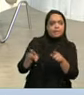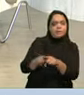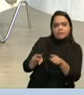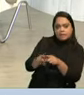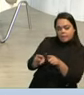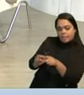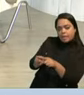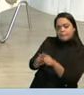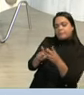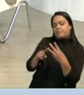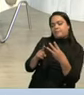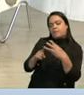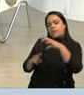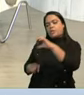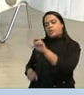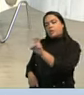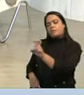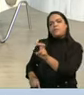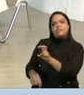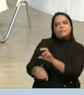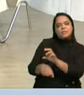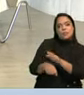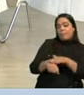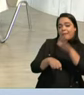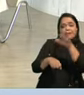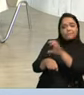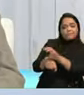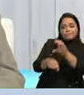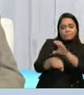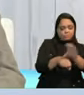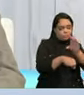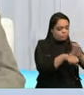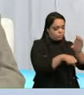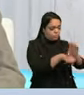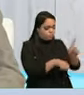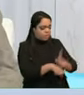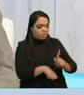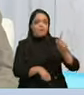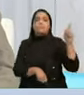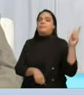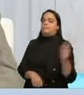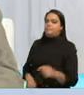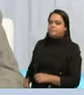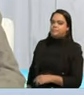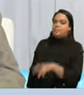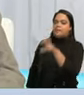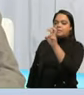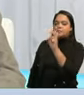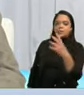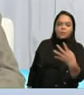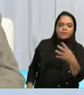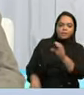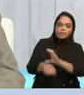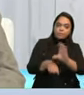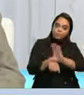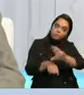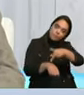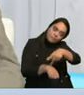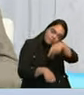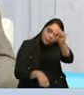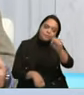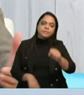para os nossos 95, mais de 95 cursos de graduação, 54 cursos de